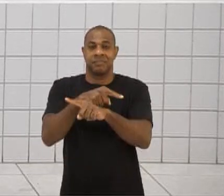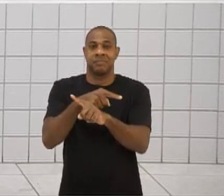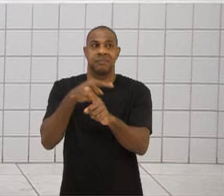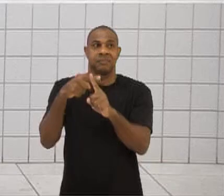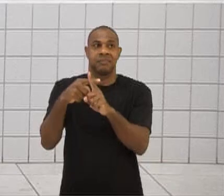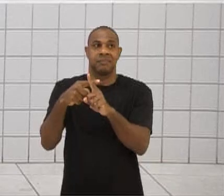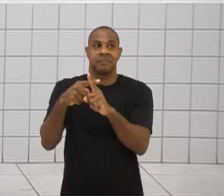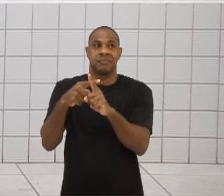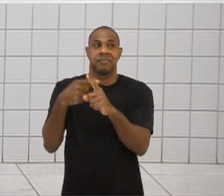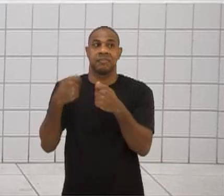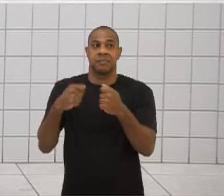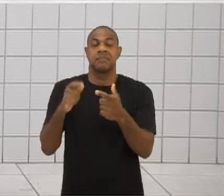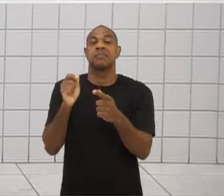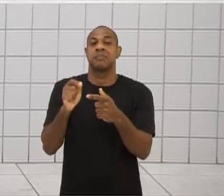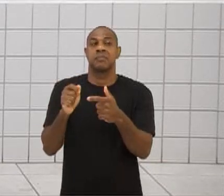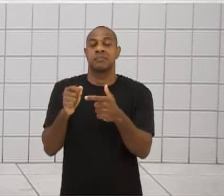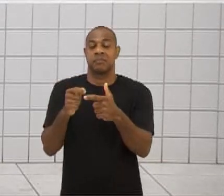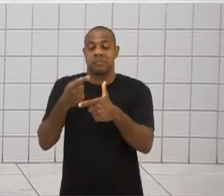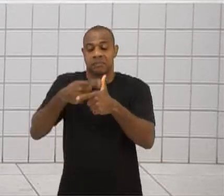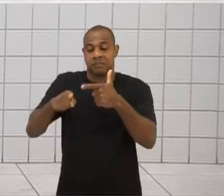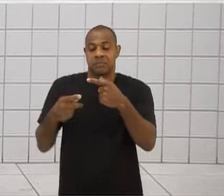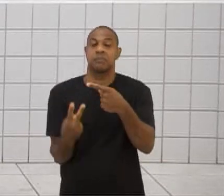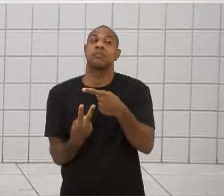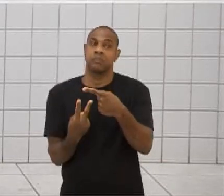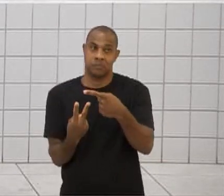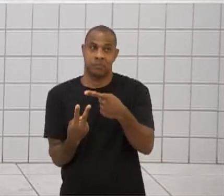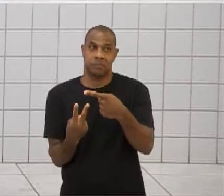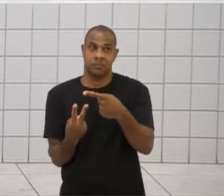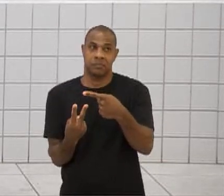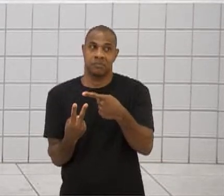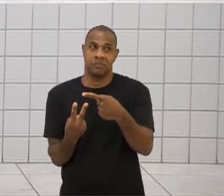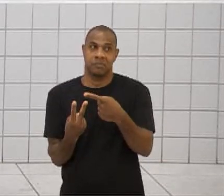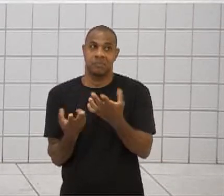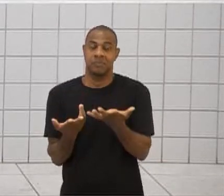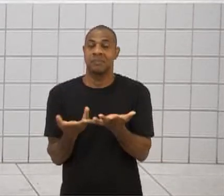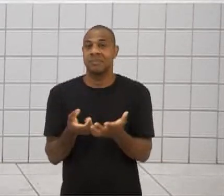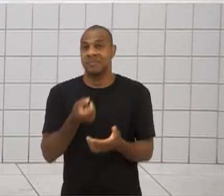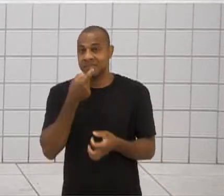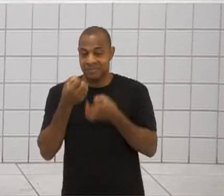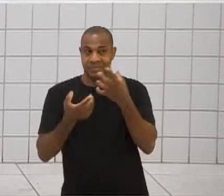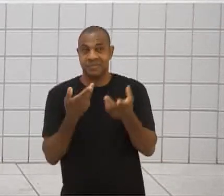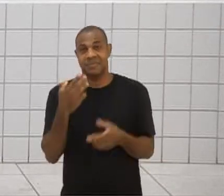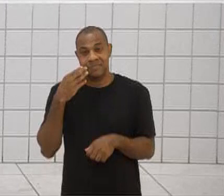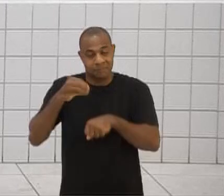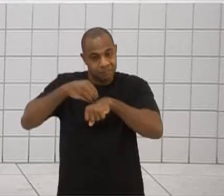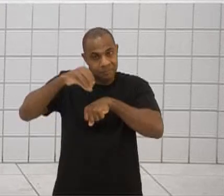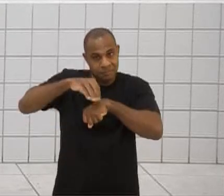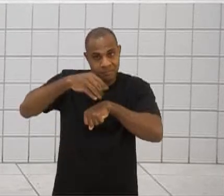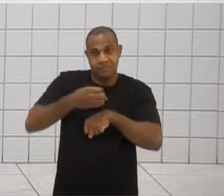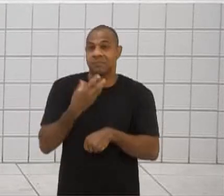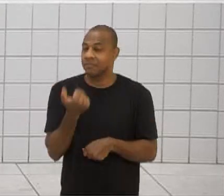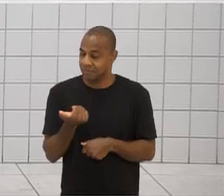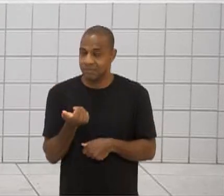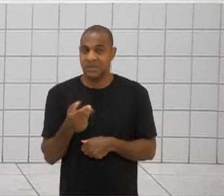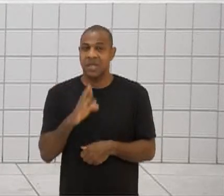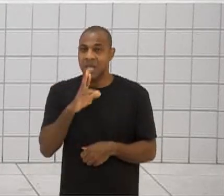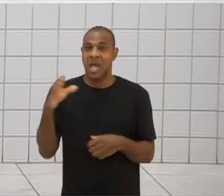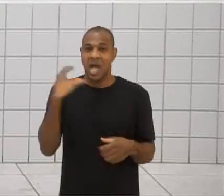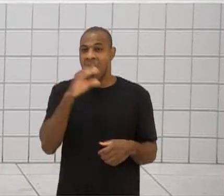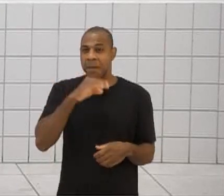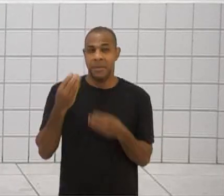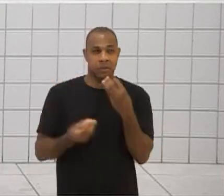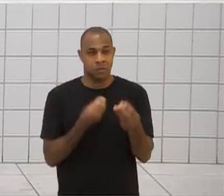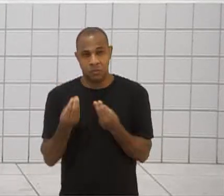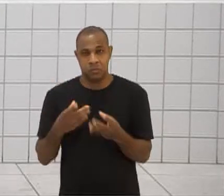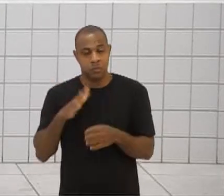2, metade. Se fosse 3x, divide por 3. Essas dicas são bons, às vezes quando você quer lá, precisa responder rapidamente,